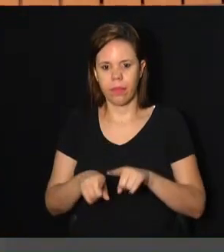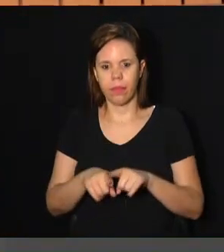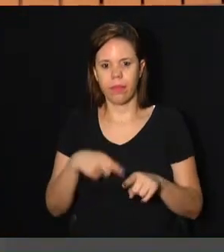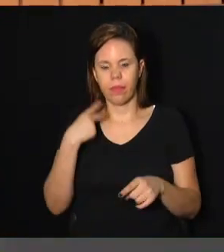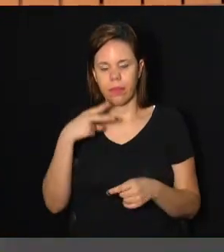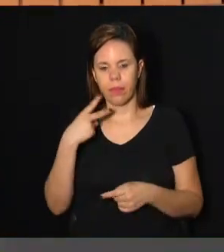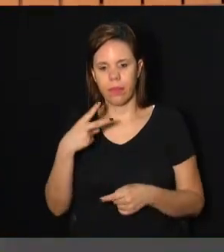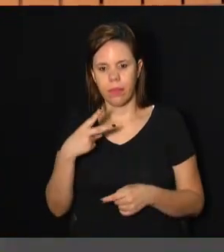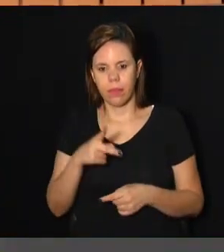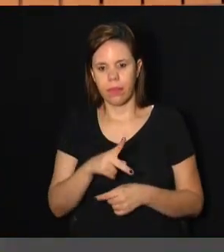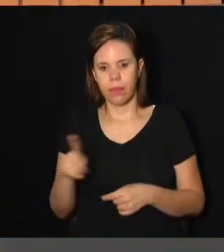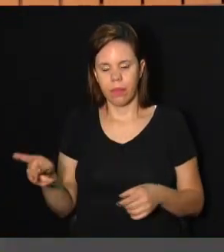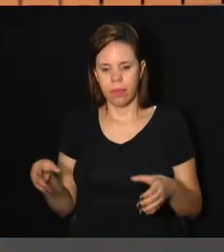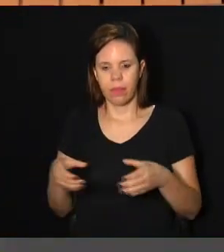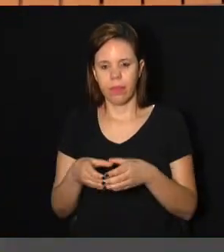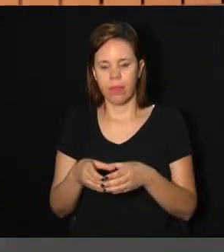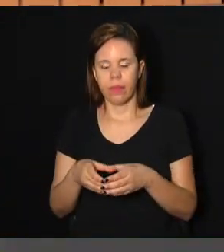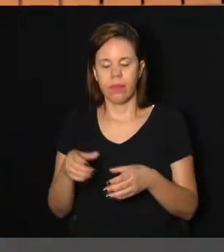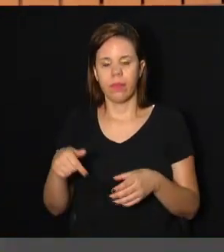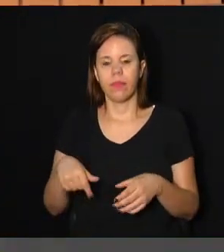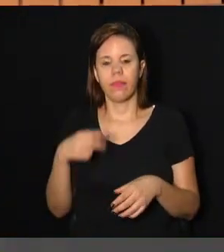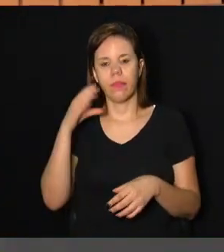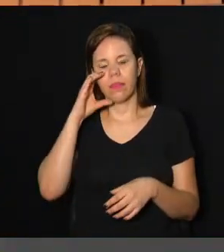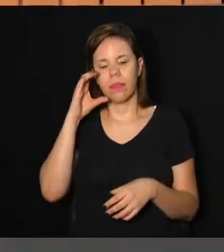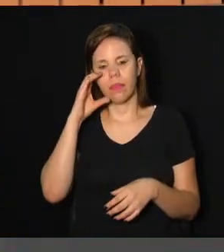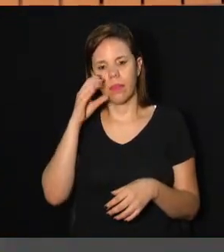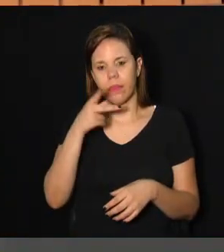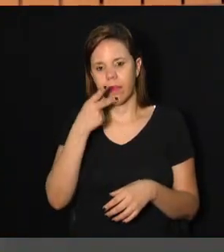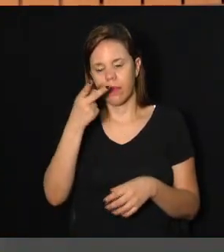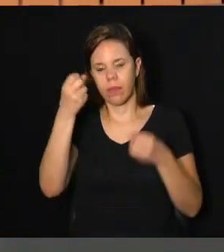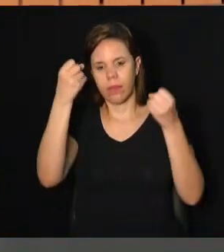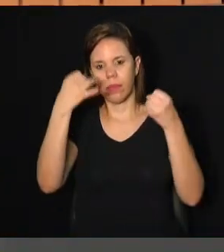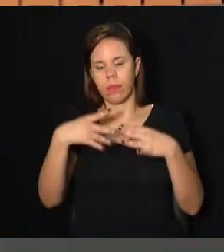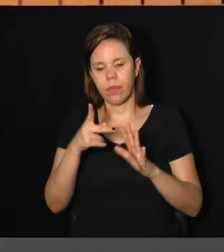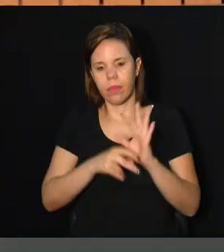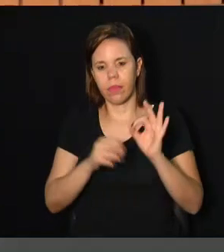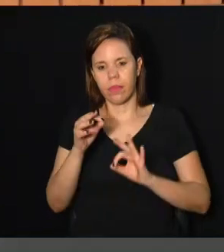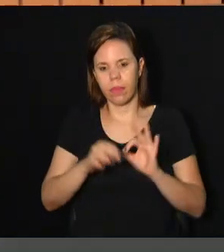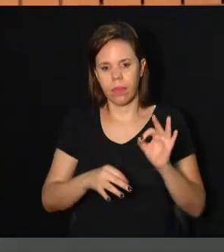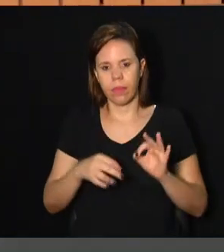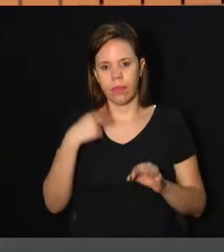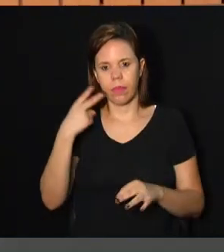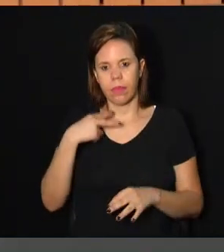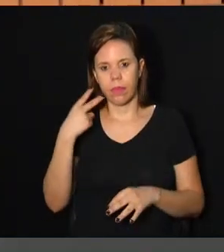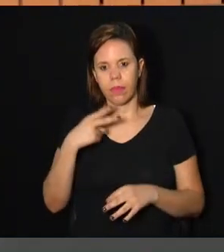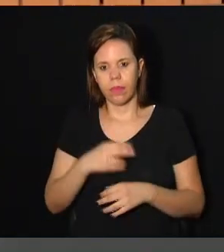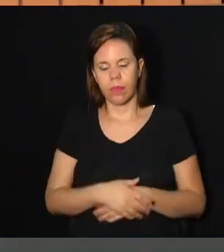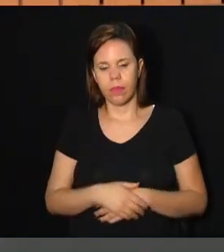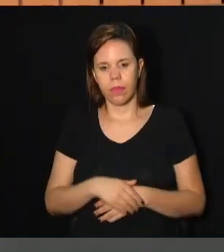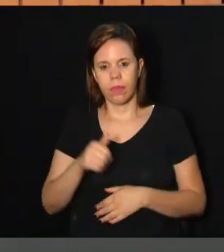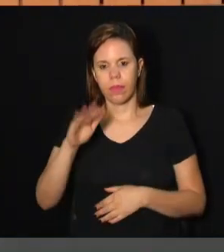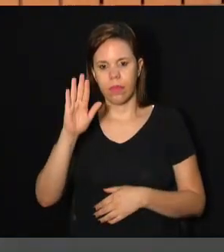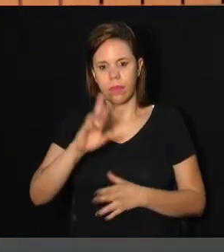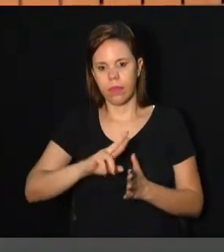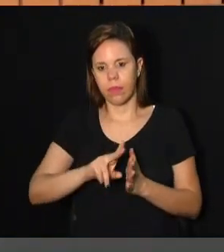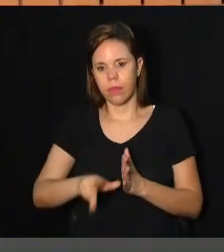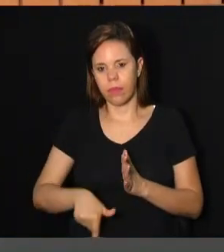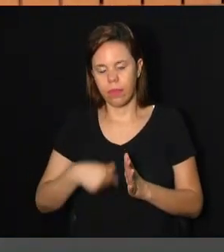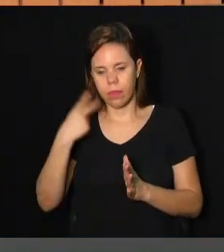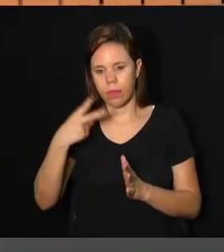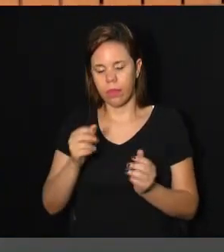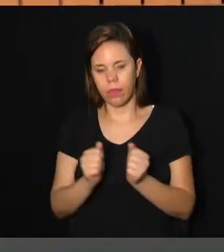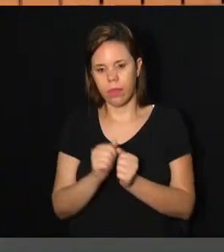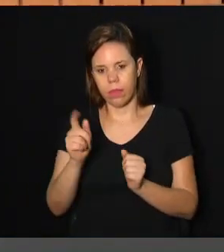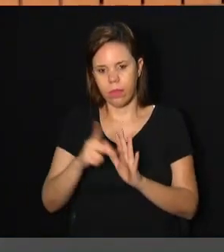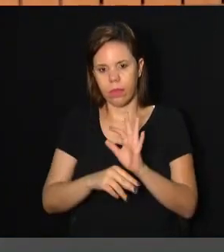Vereador e presidente da Comissão Cirilo, eu vou aqui falar da justificativa do projeto do vereador e demais vereadores que estão juntos nesse